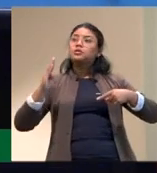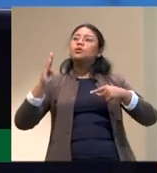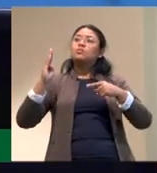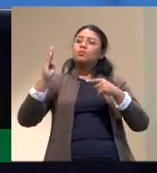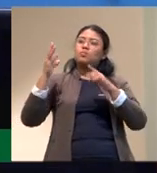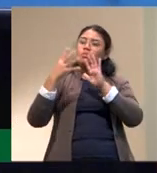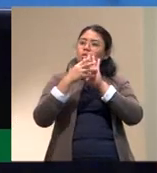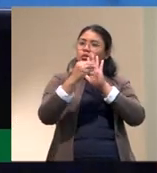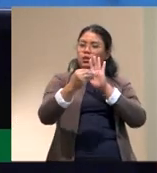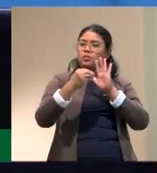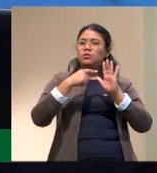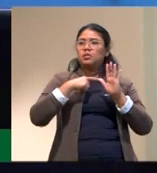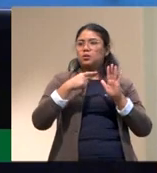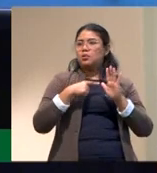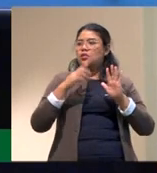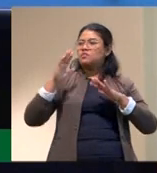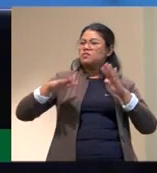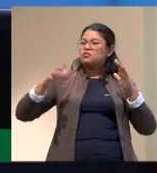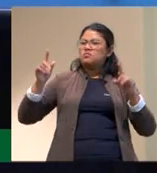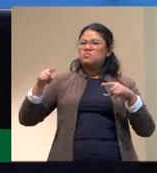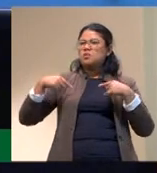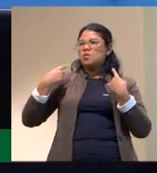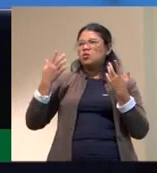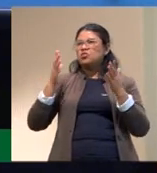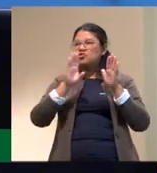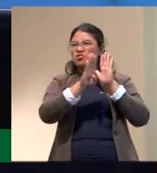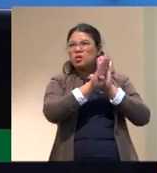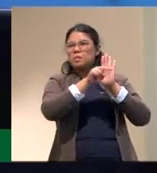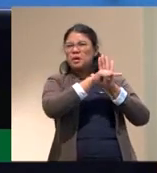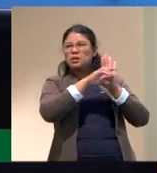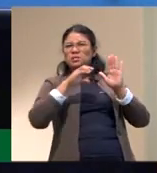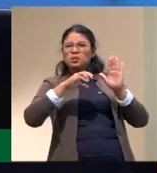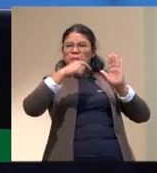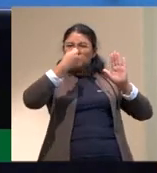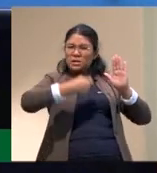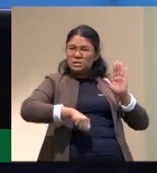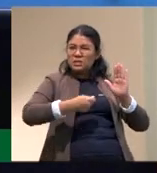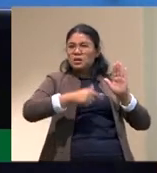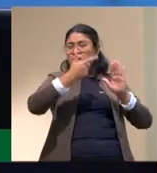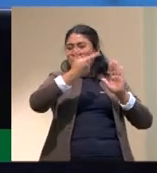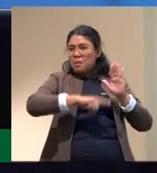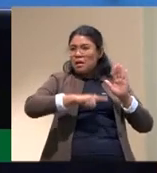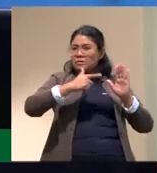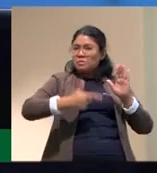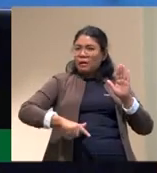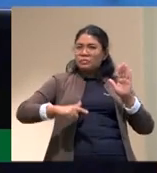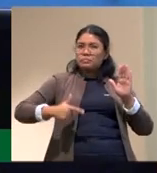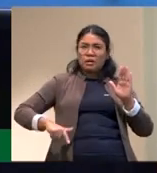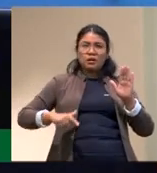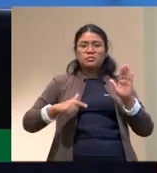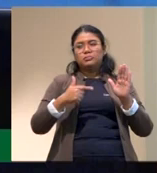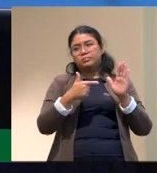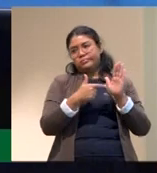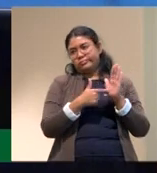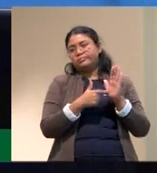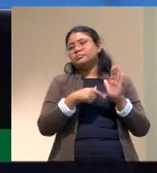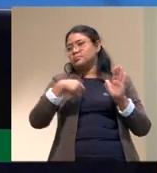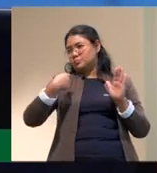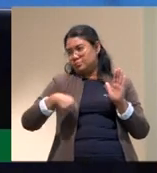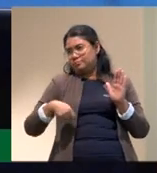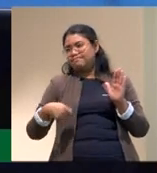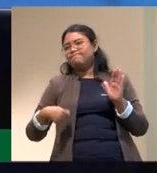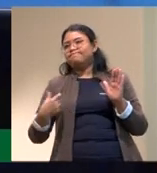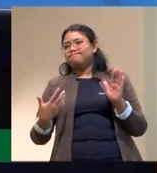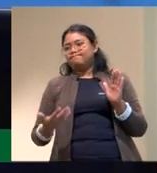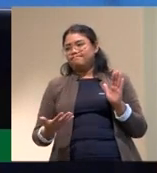sei que muita gente às vezes se questiona, mas já tem a BNCC, para que criar outro documento? Né?